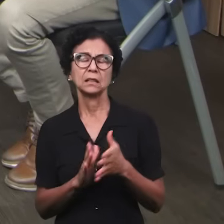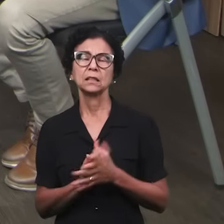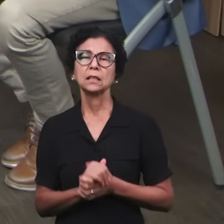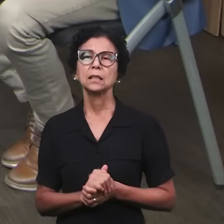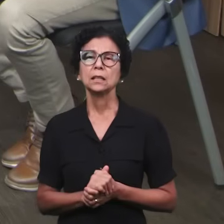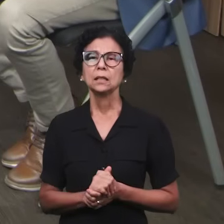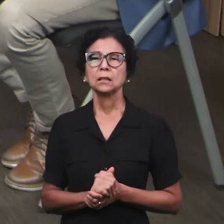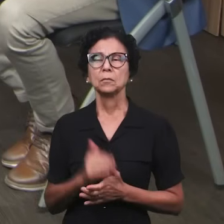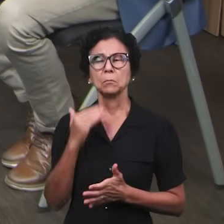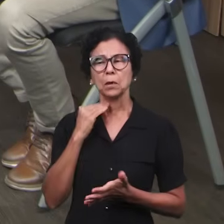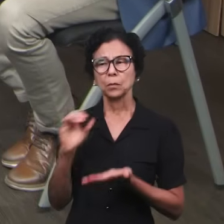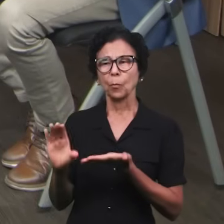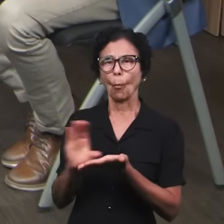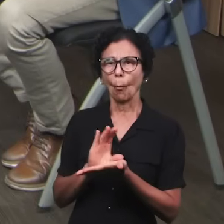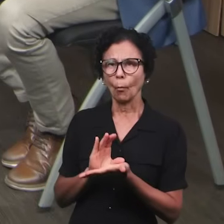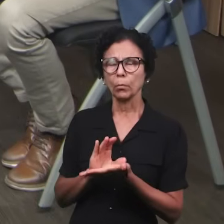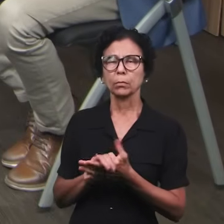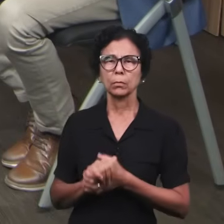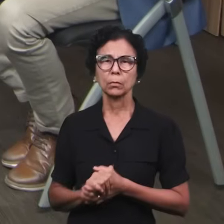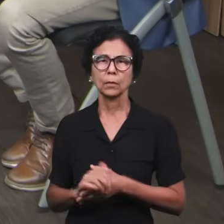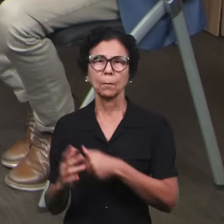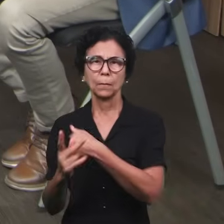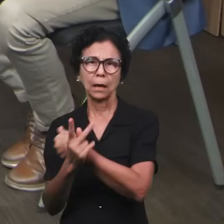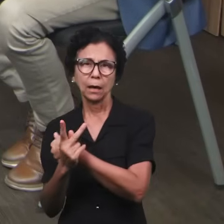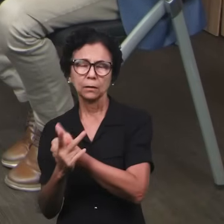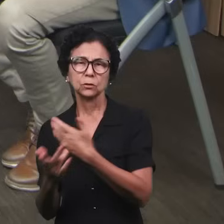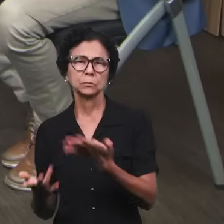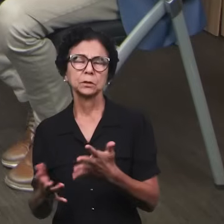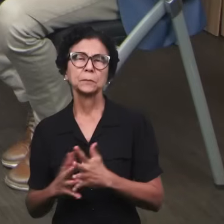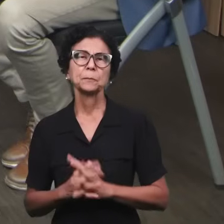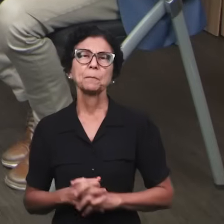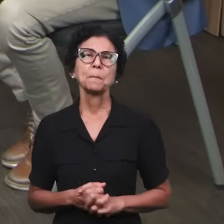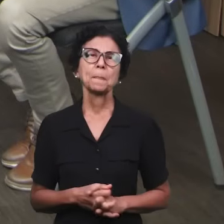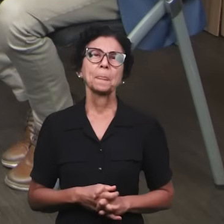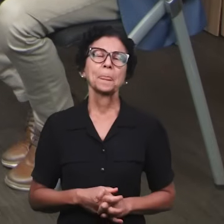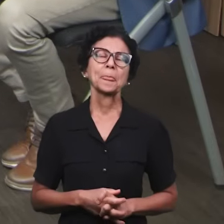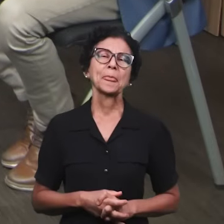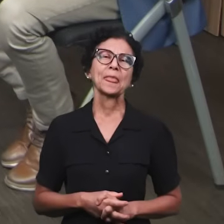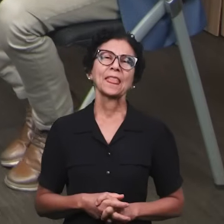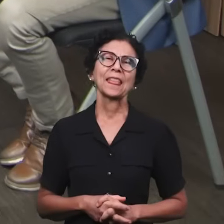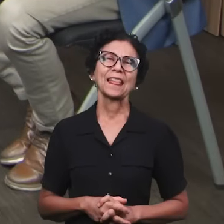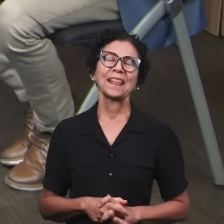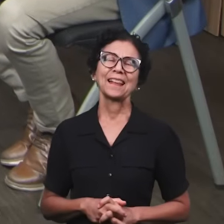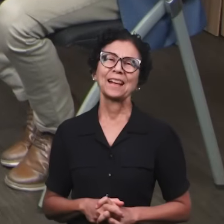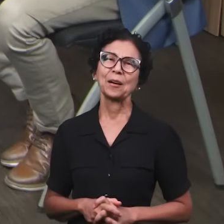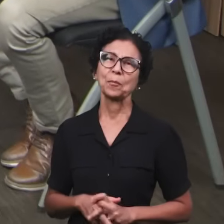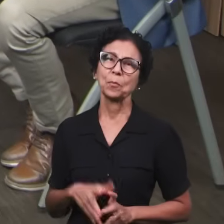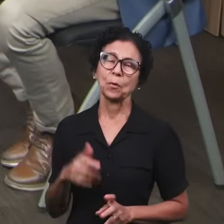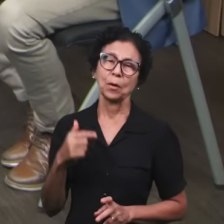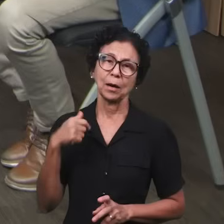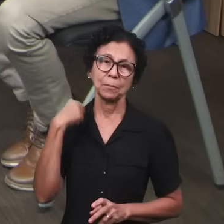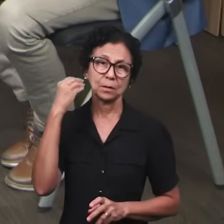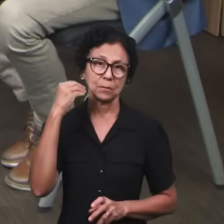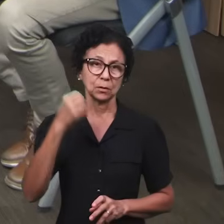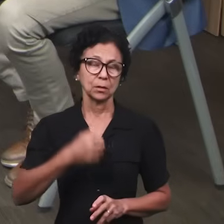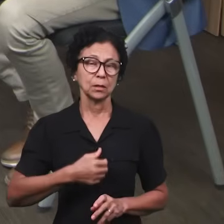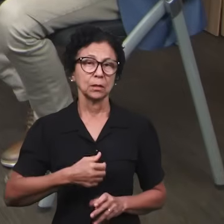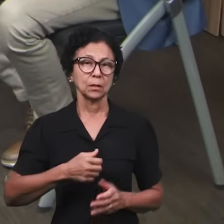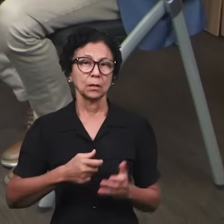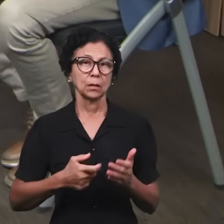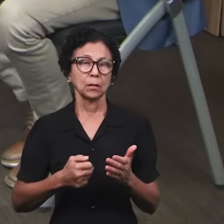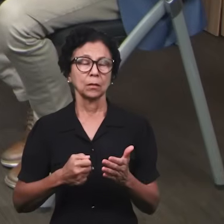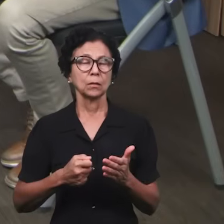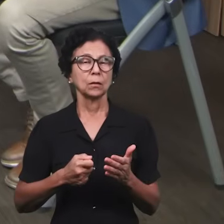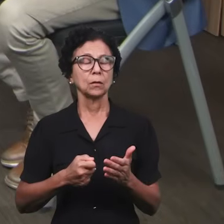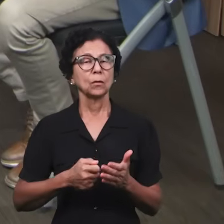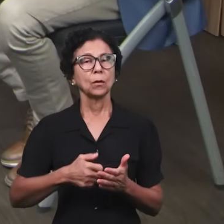se planejar mesmo para comprar um imóvel. Muito bem, eu só posso dizer que a minha experiência de aquisição do primeiro imóvel, a